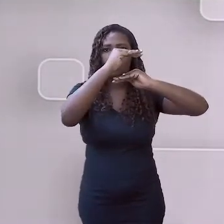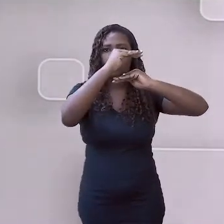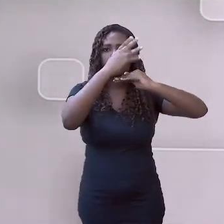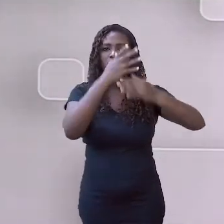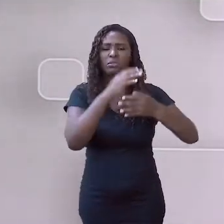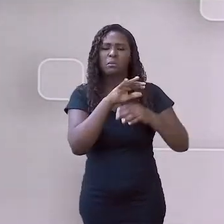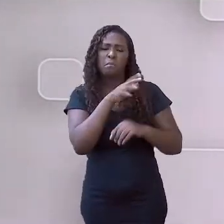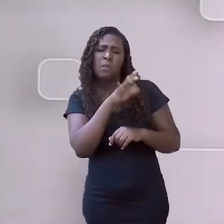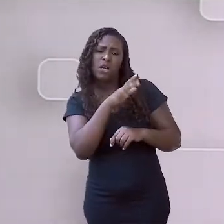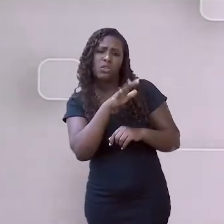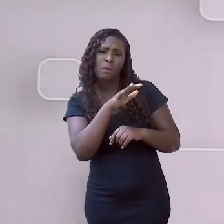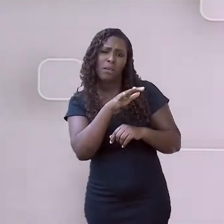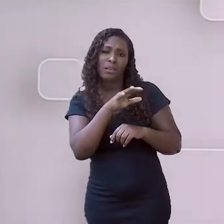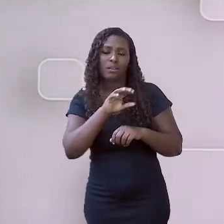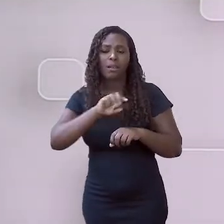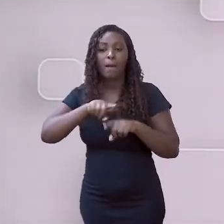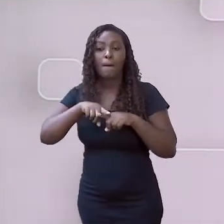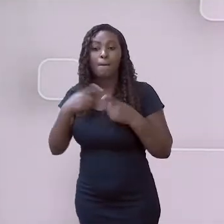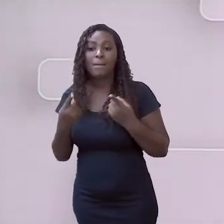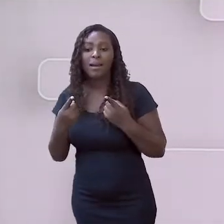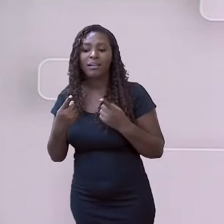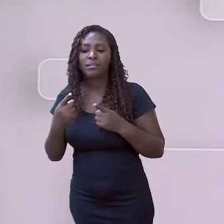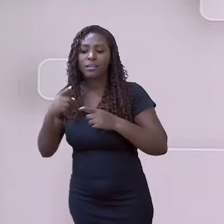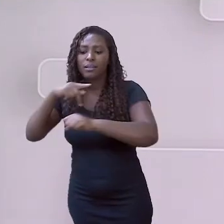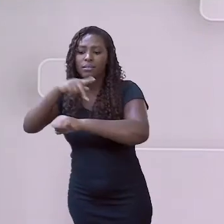mundo entraria em caos.